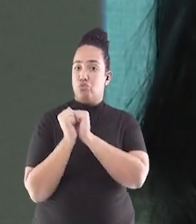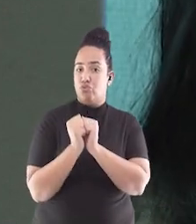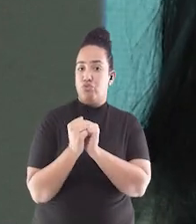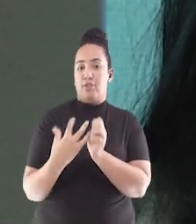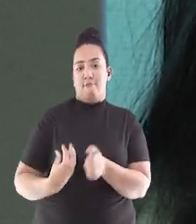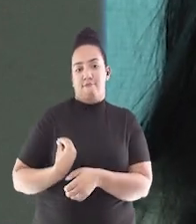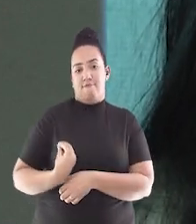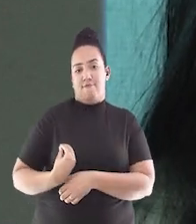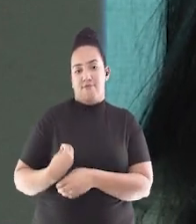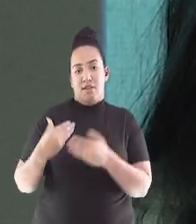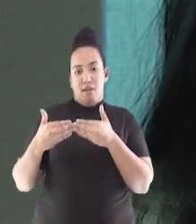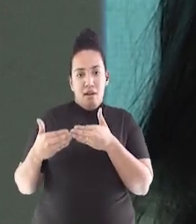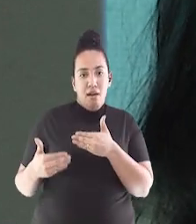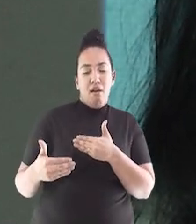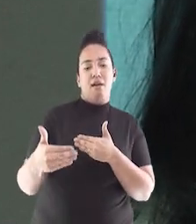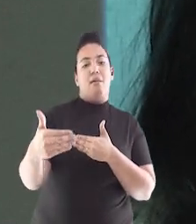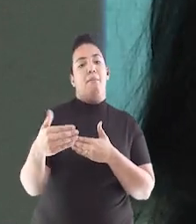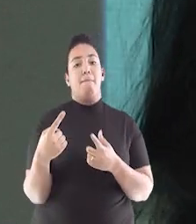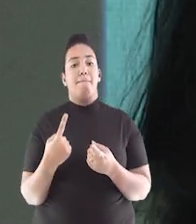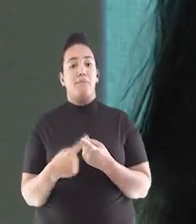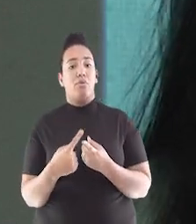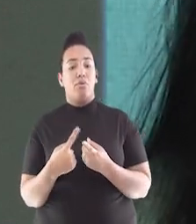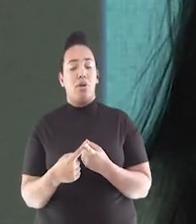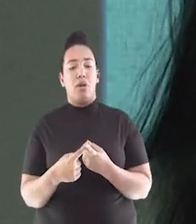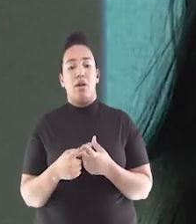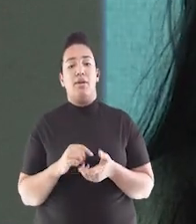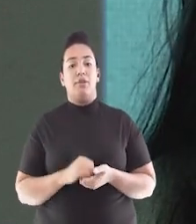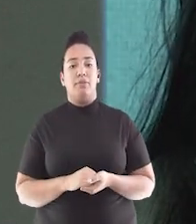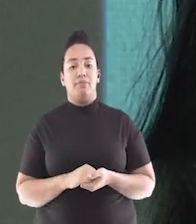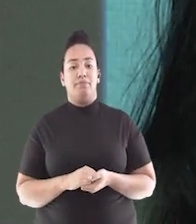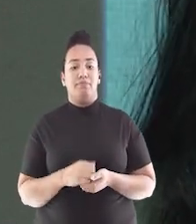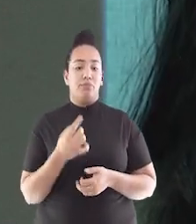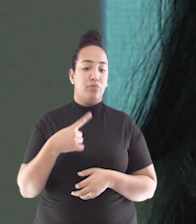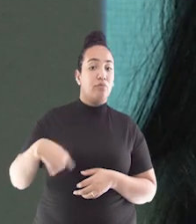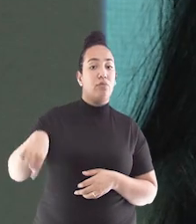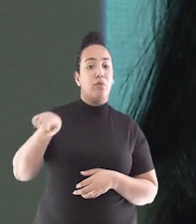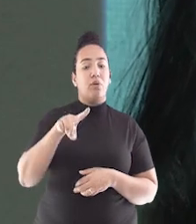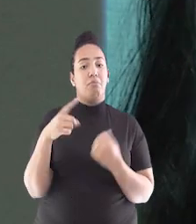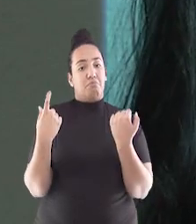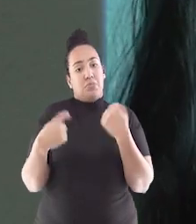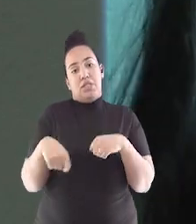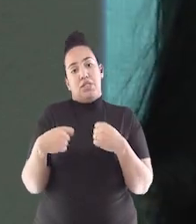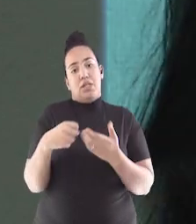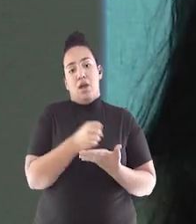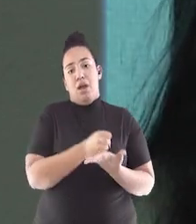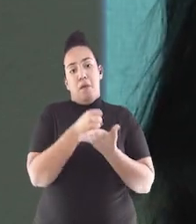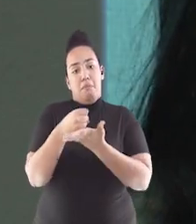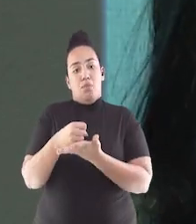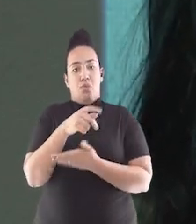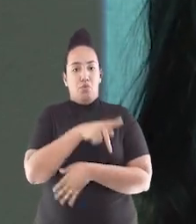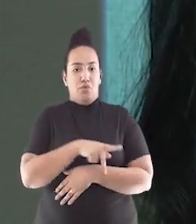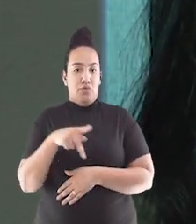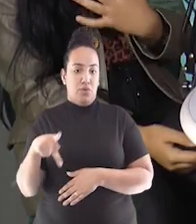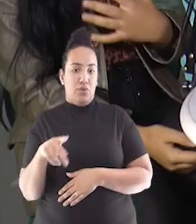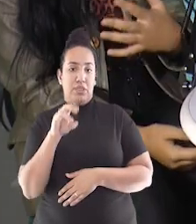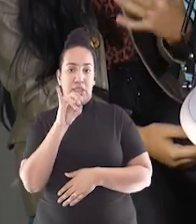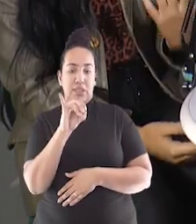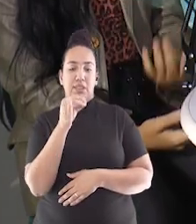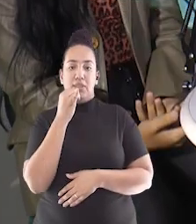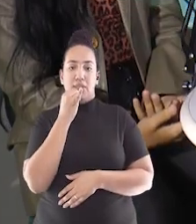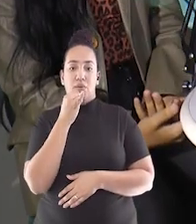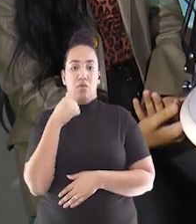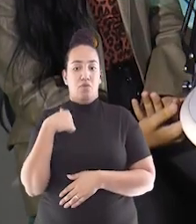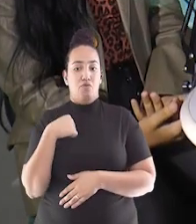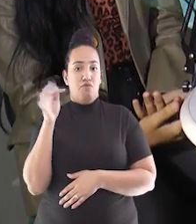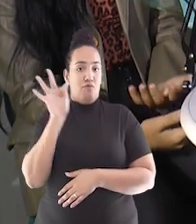nossa vida, porque a gente precisa deles. Se, vamos supor, eu quero fazer uma faculdade, Uhum. então